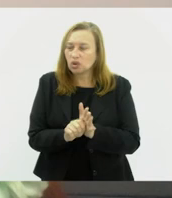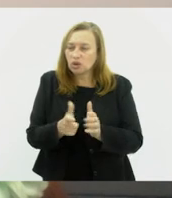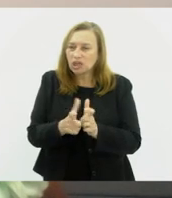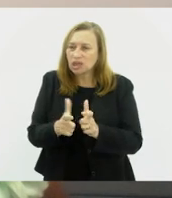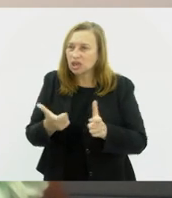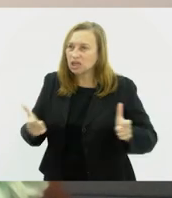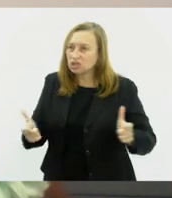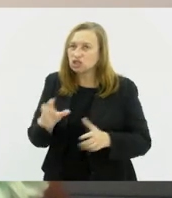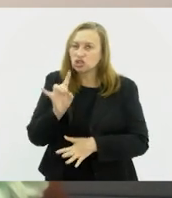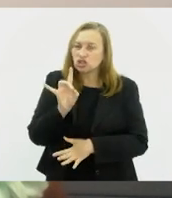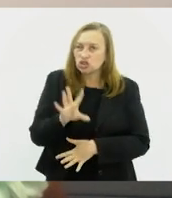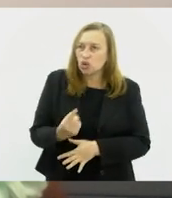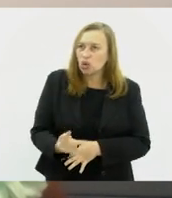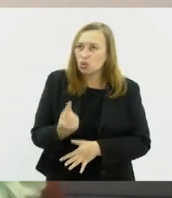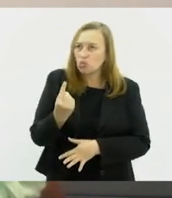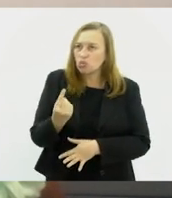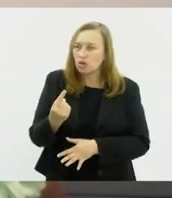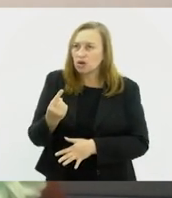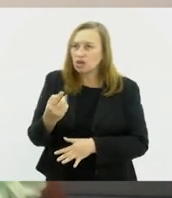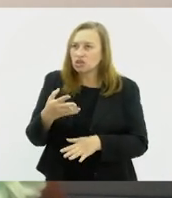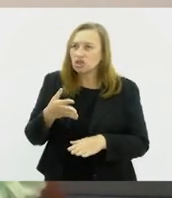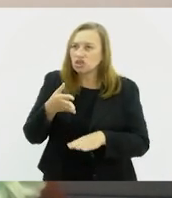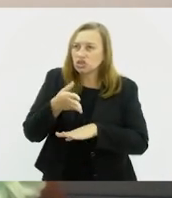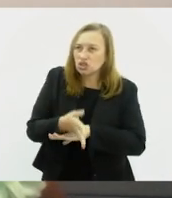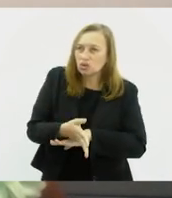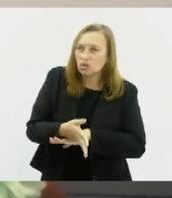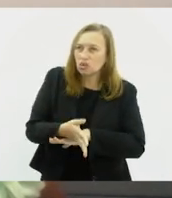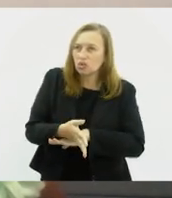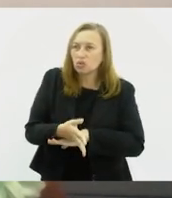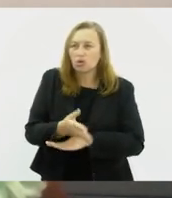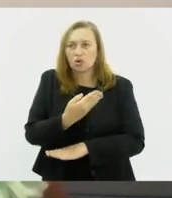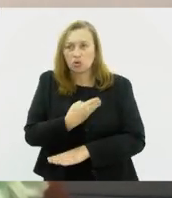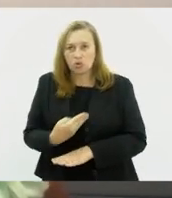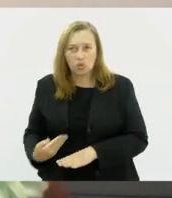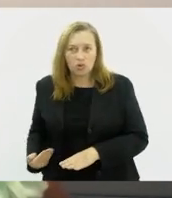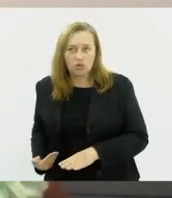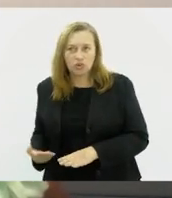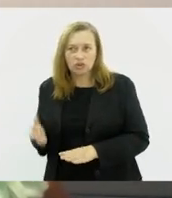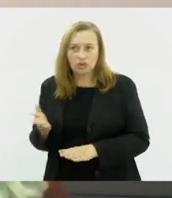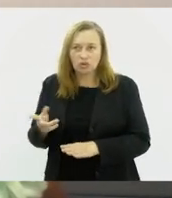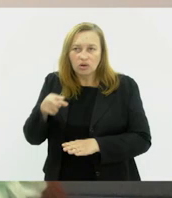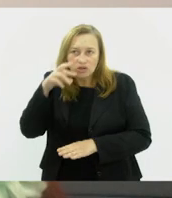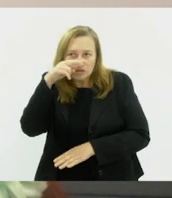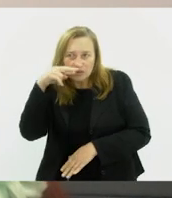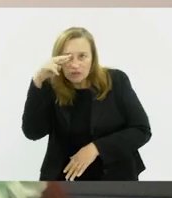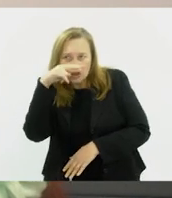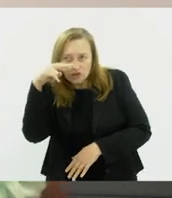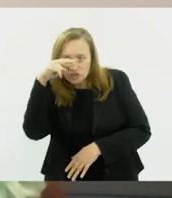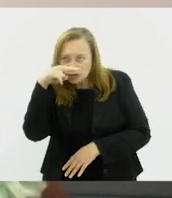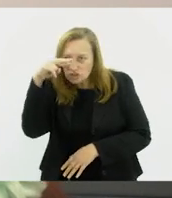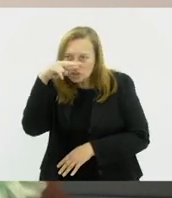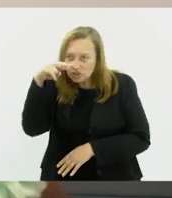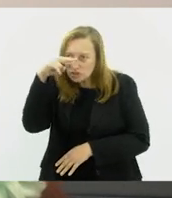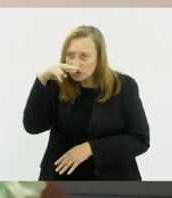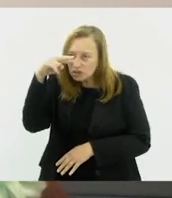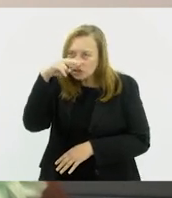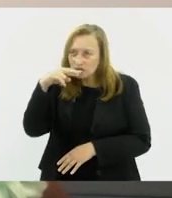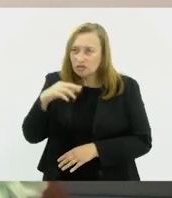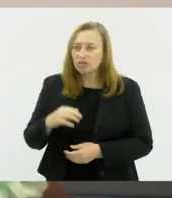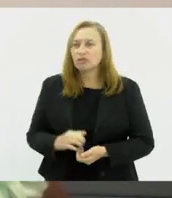só uma carga que chegou porque por acaso o governo atual veio investigando as veio fazendo interceptação